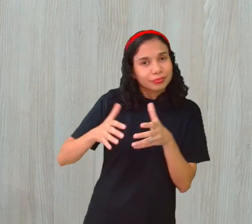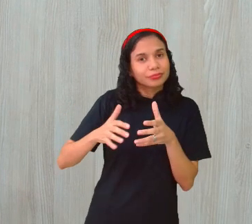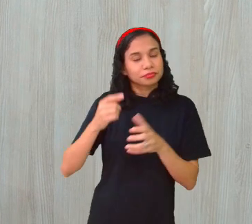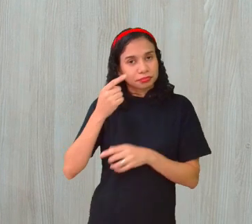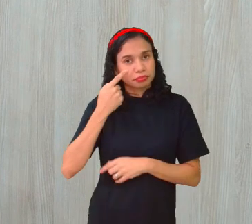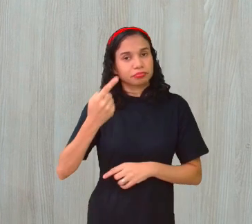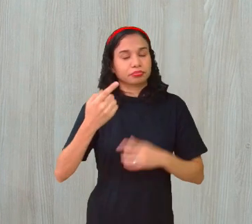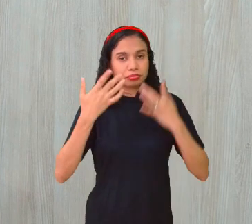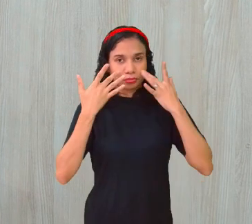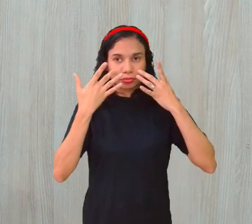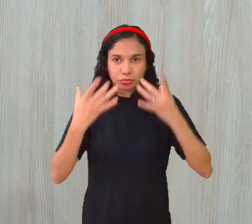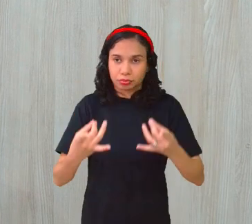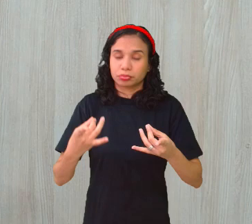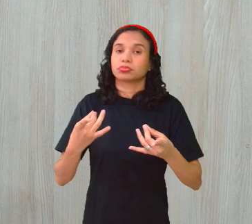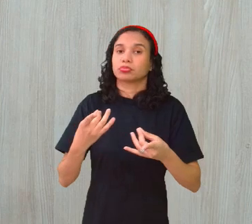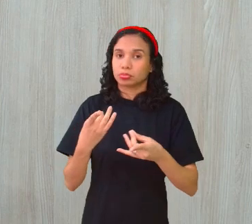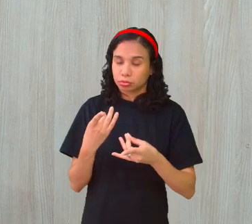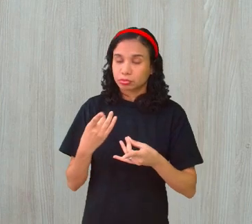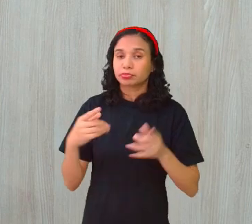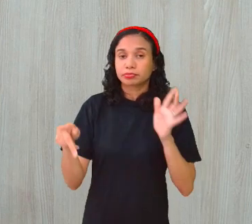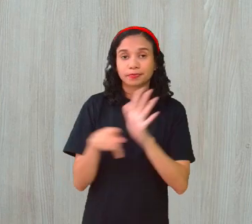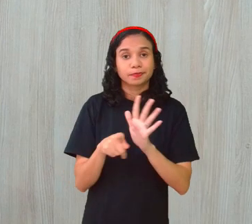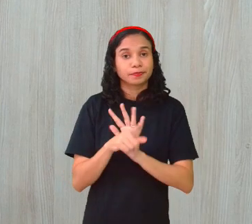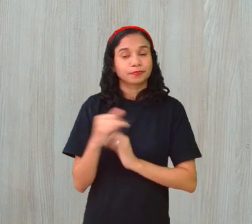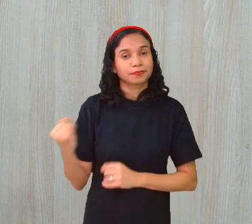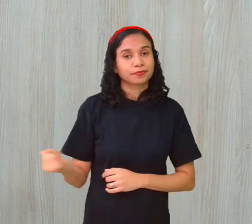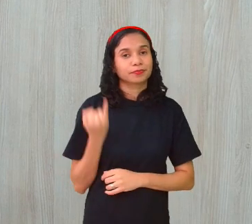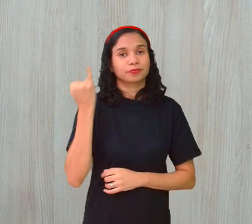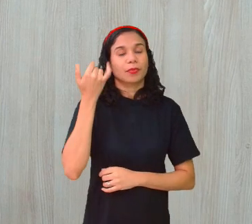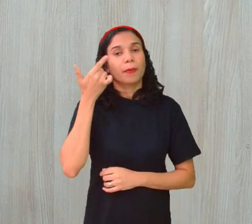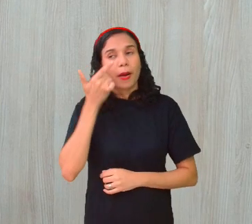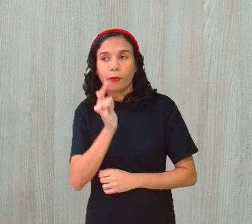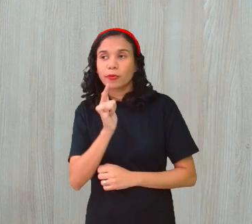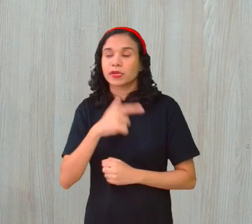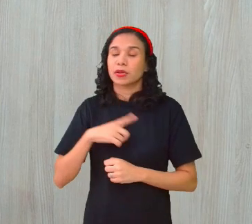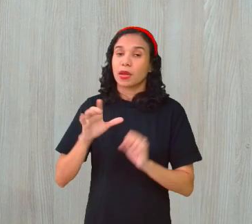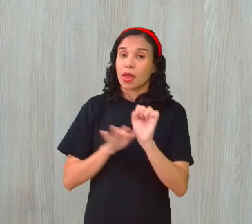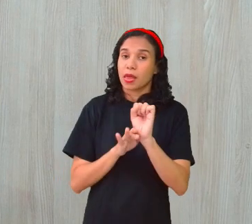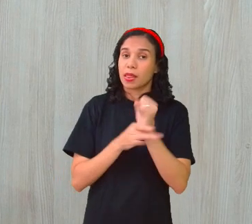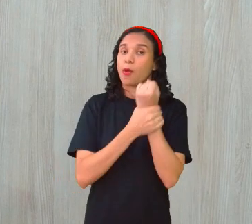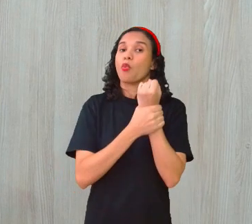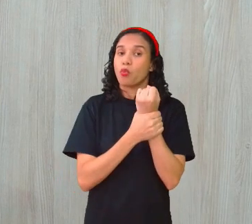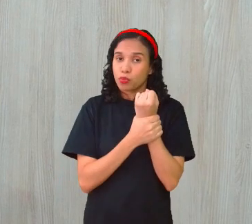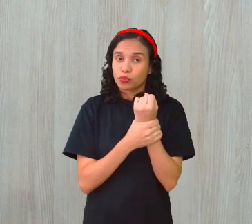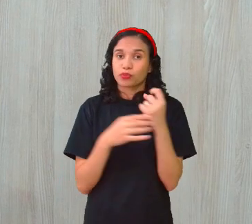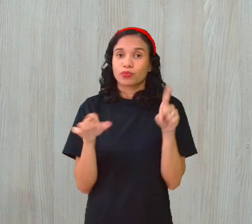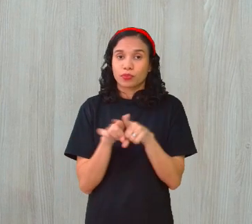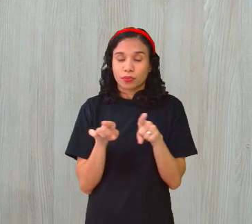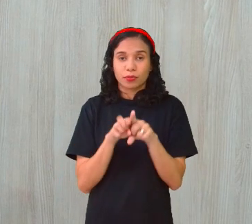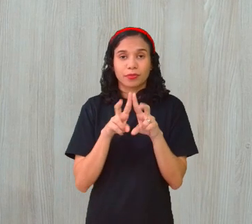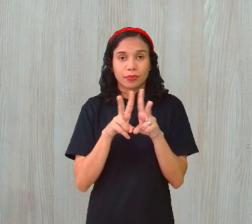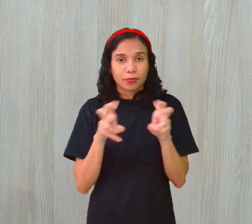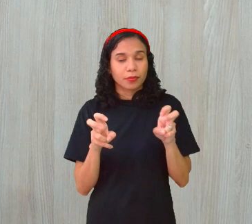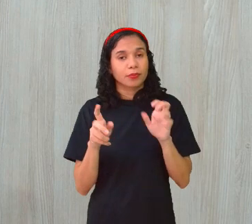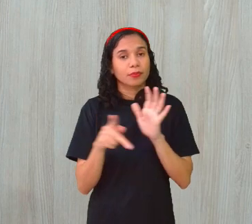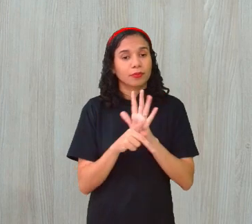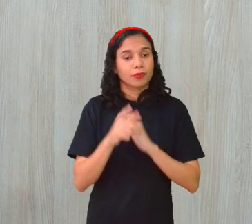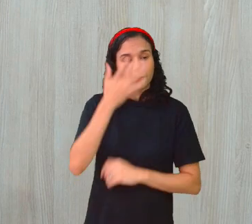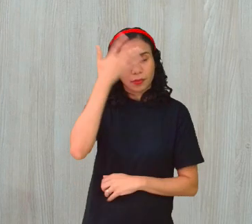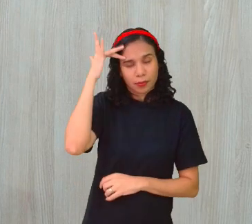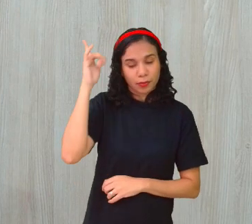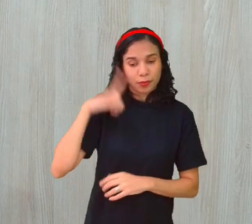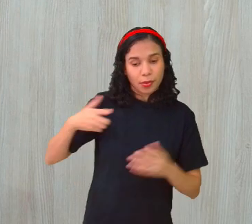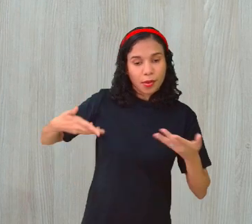assim, cuidados essenciais para poder ir e vir de forma segura e também em relação a quem está